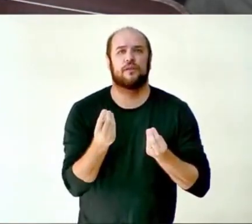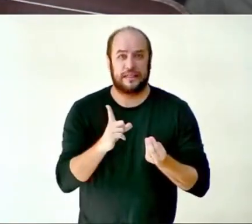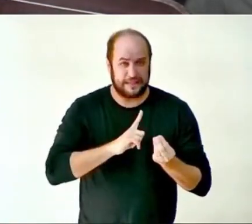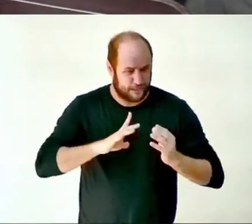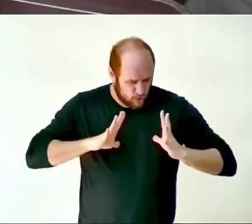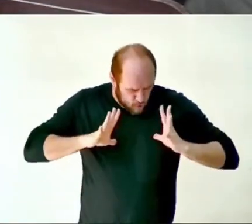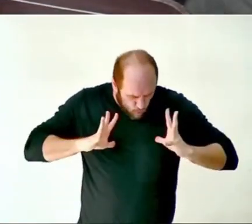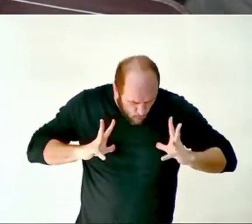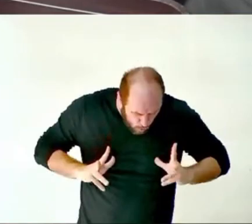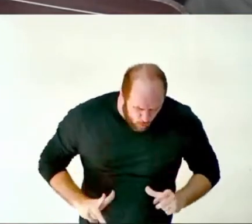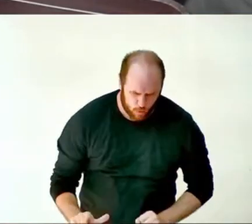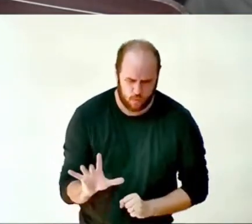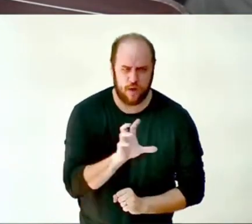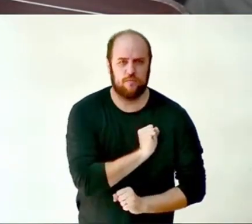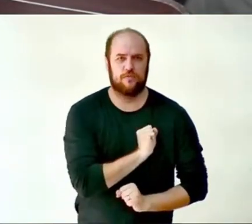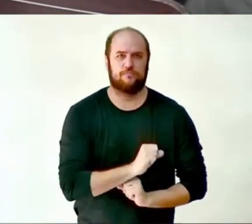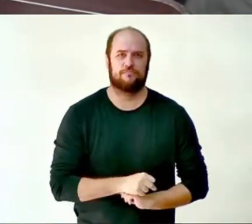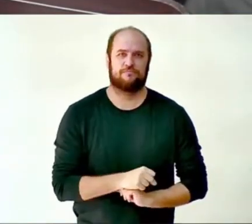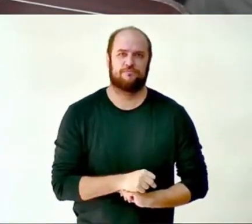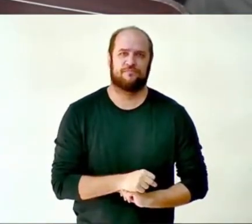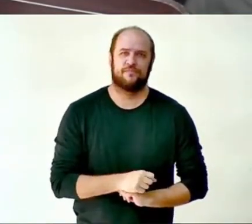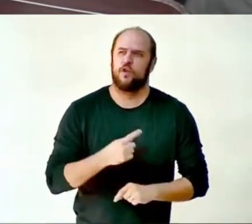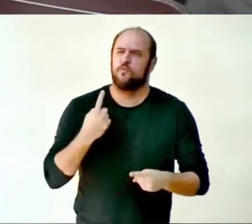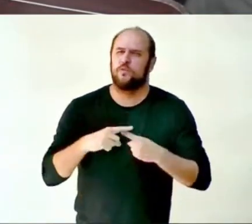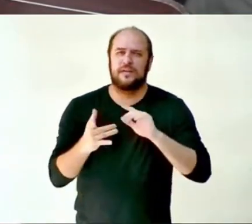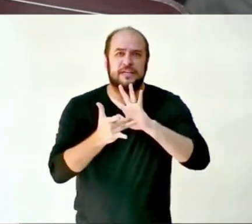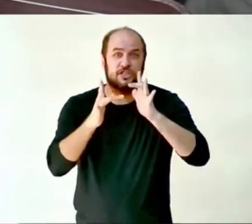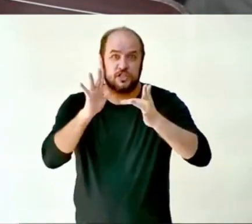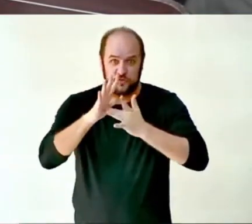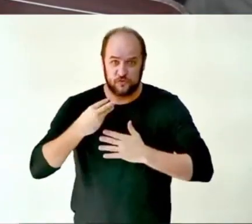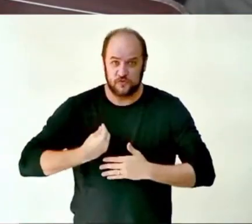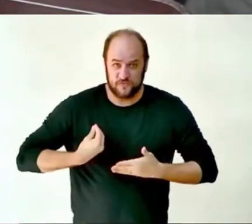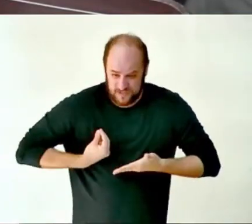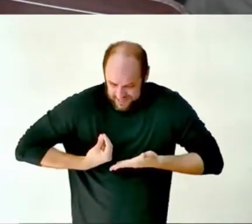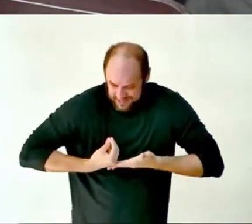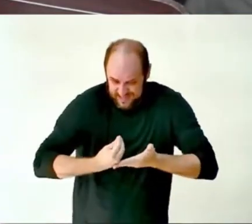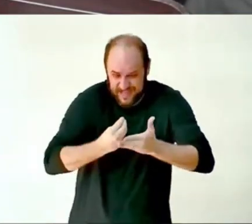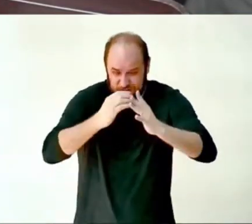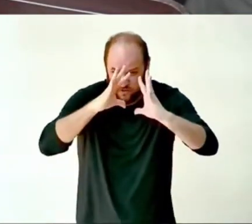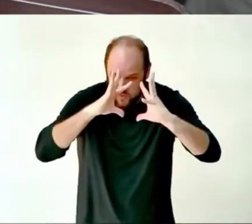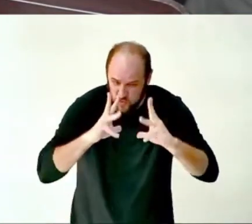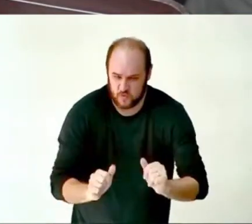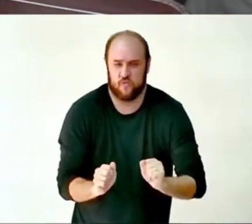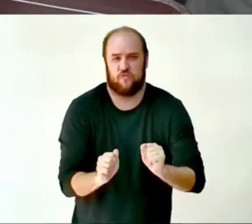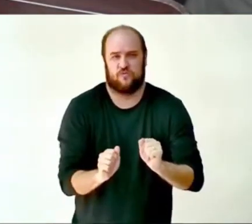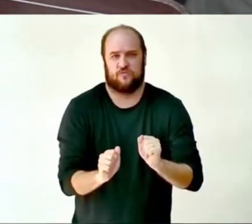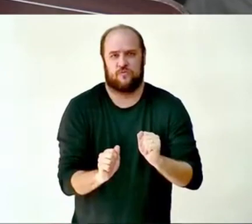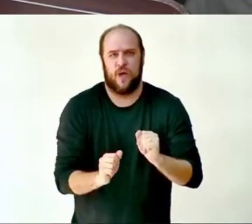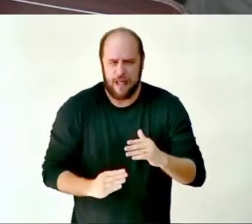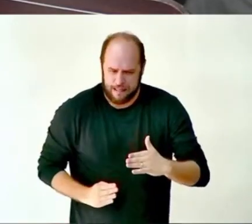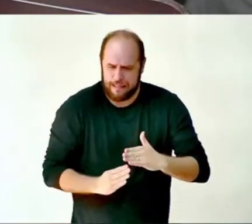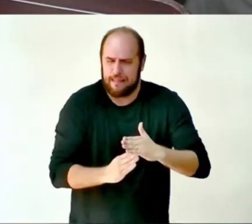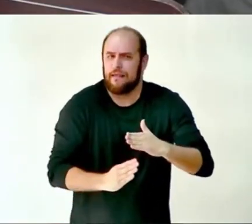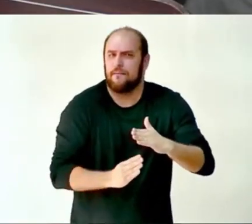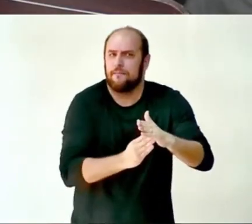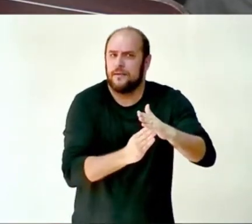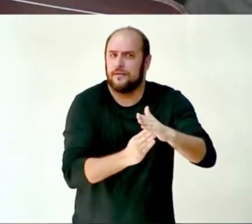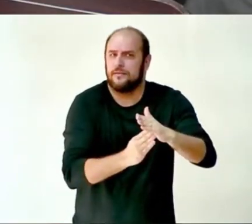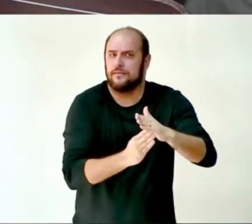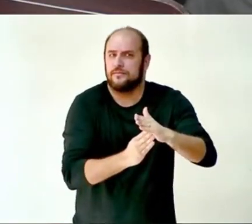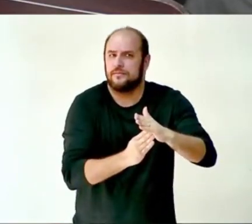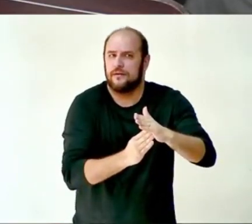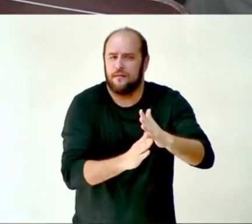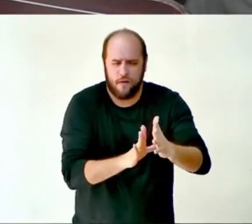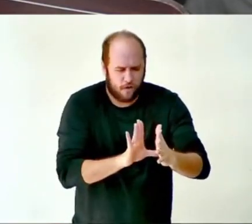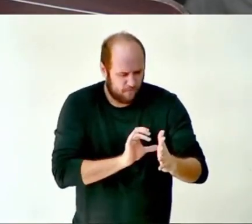amor. Porque Cristo se deu todo por nós. Ou seja, o limite do amor da igreja é o amor